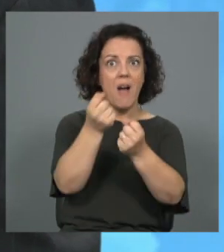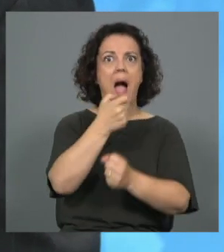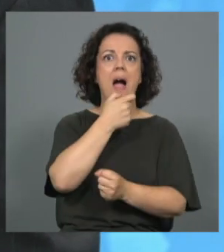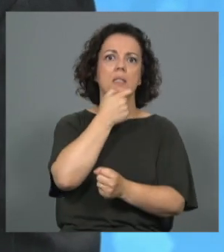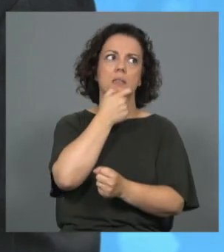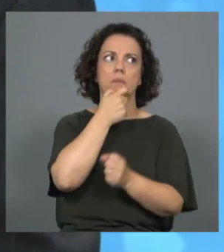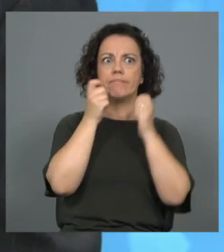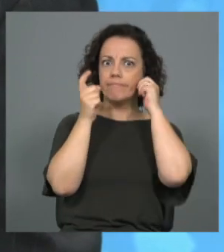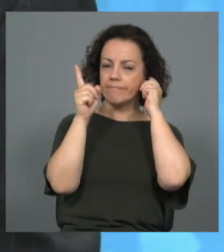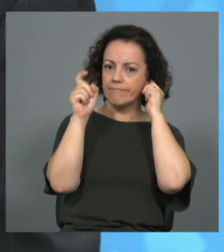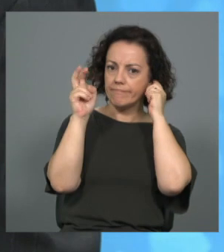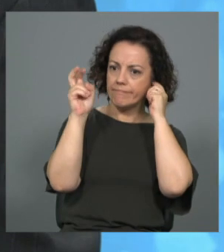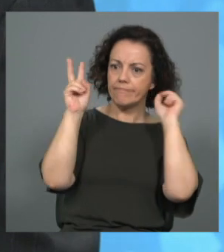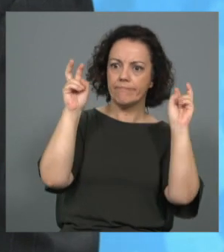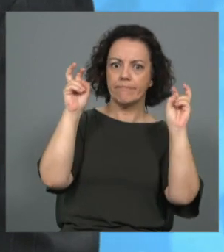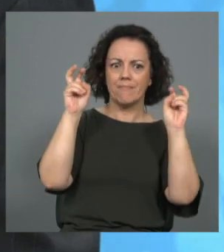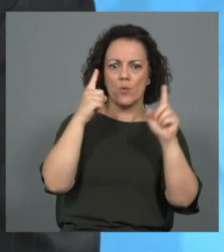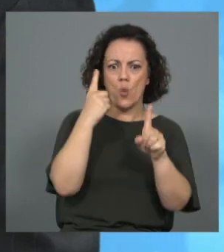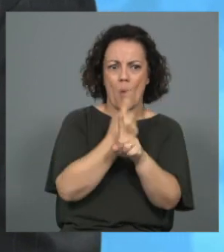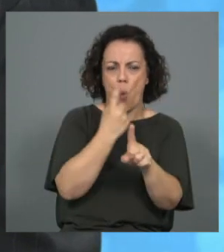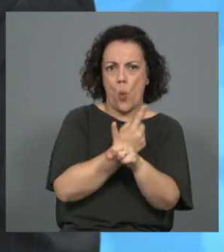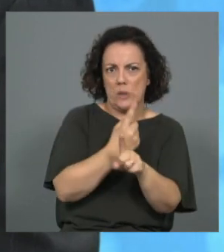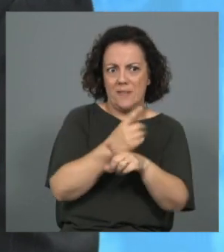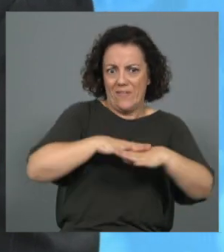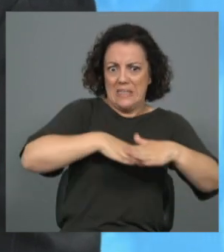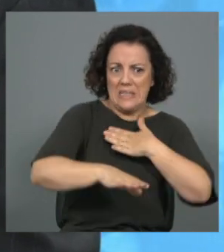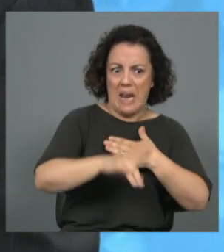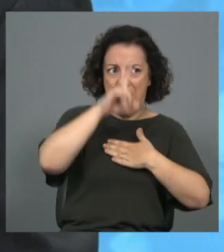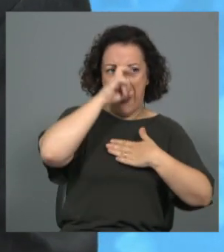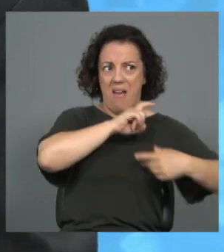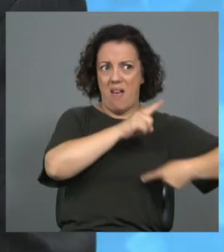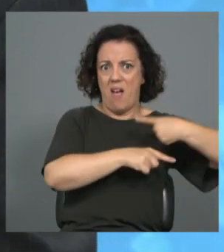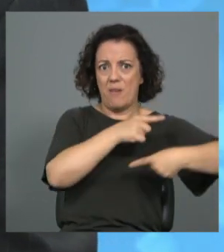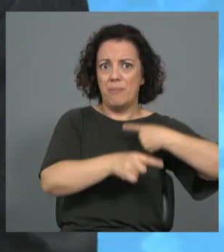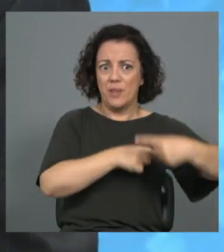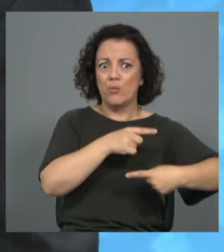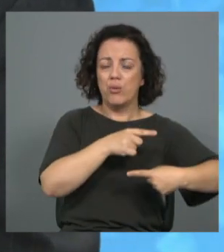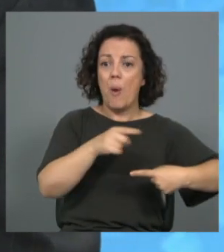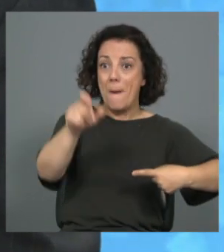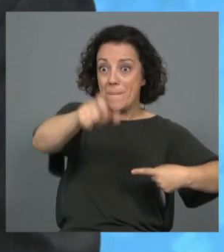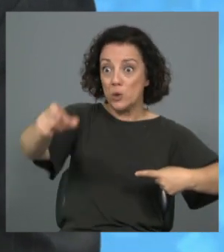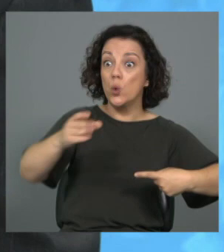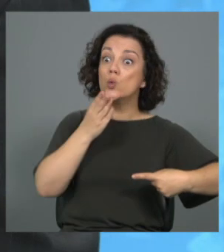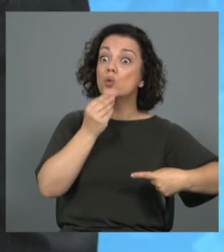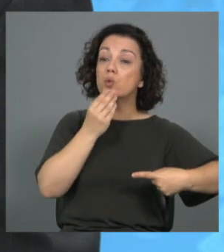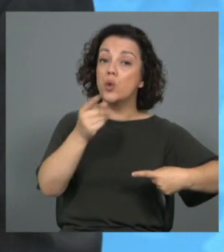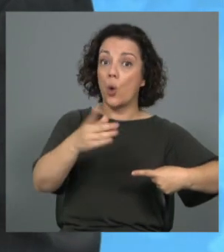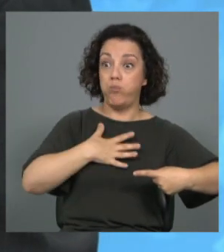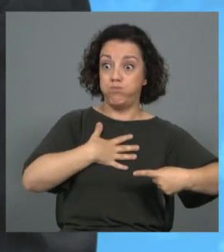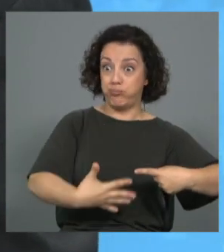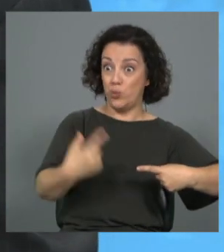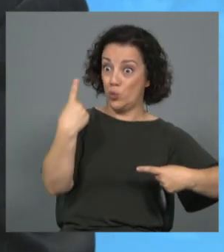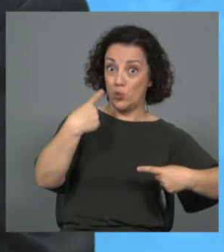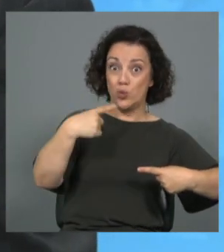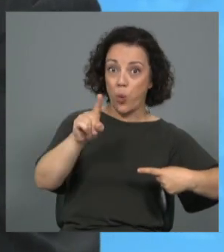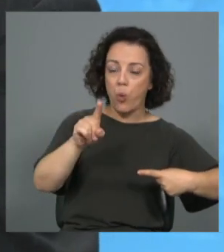ritual e exterior que obrigava aqueles que não eram judeus, que eram aqueles que estavam a fazer